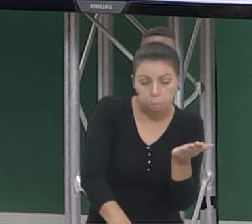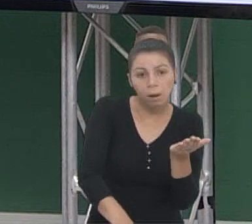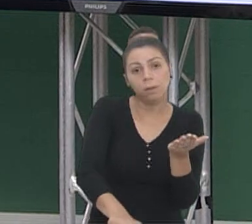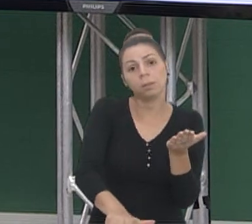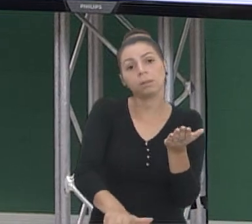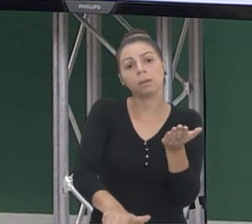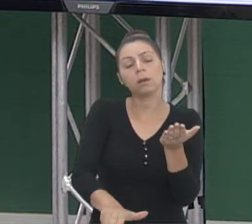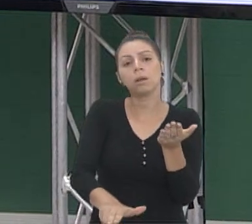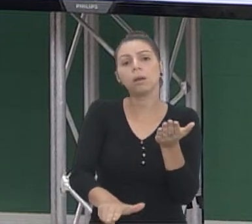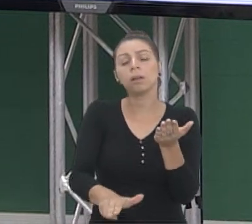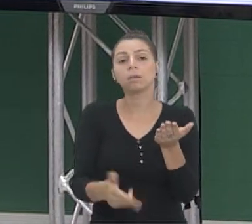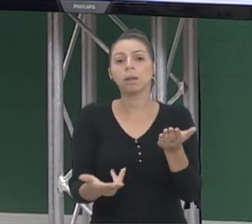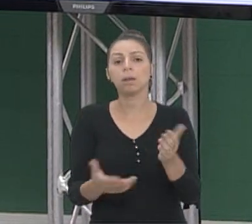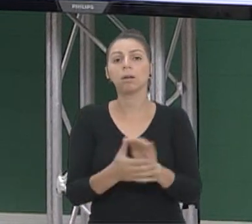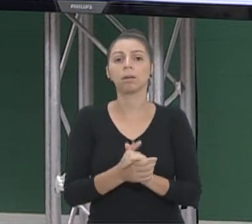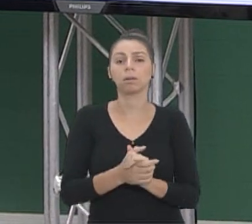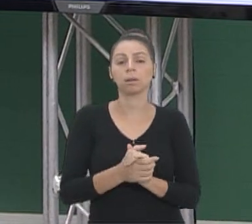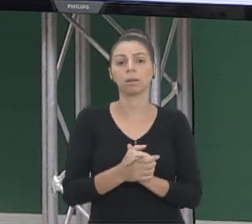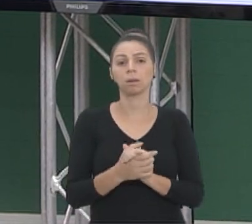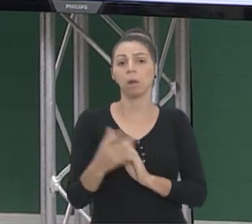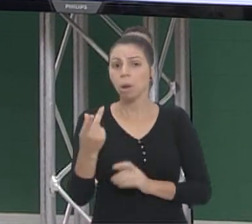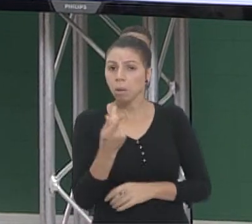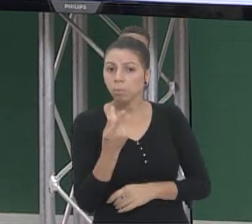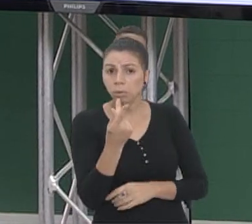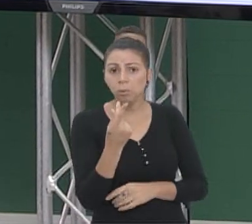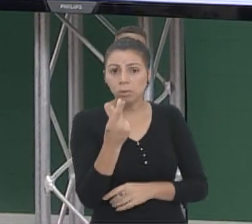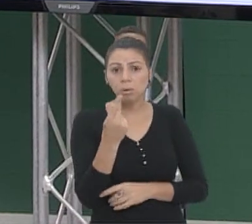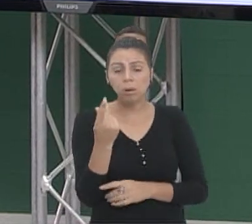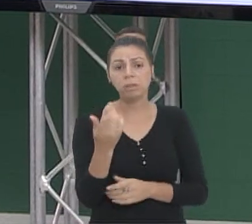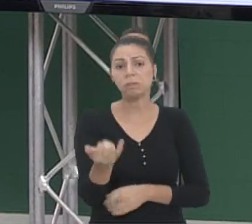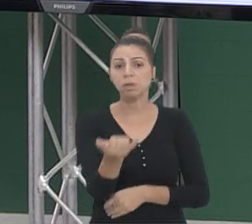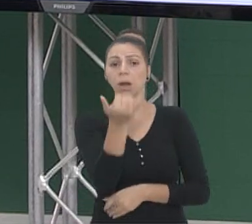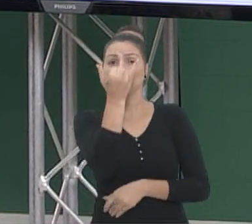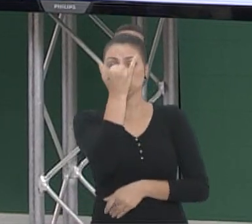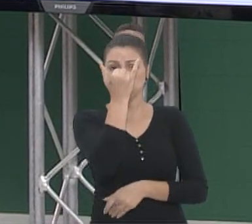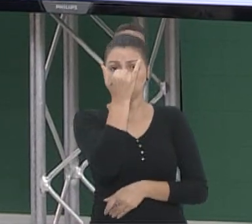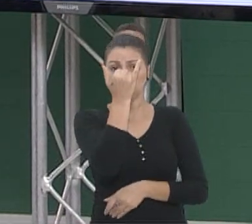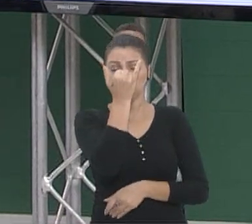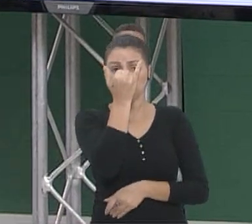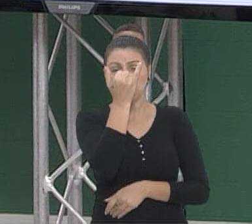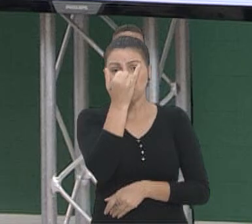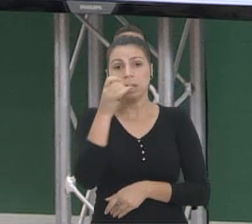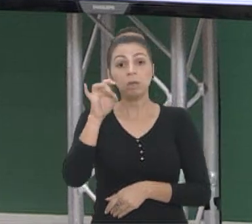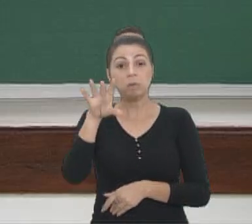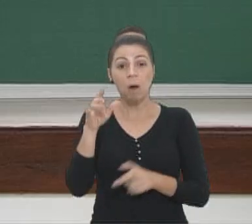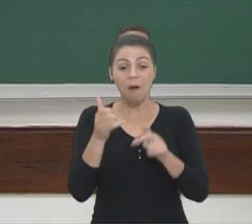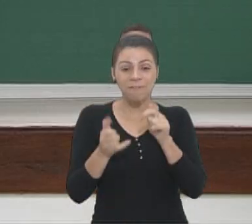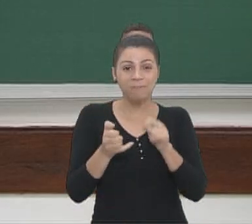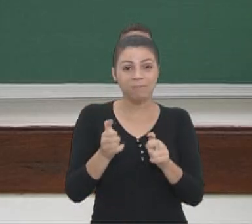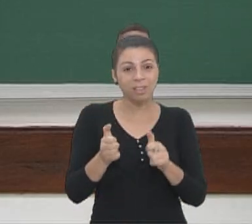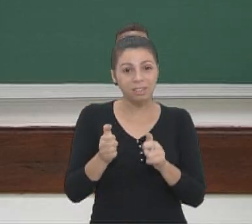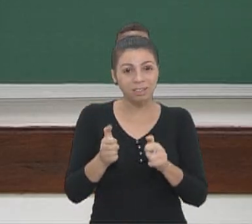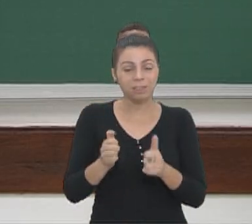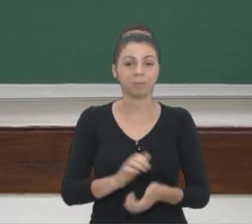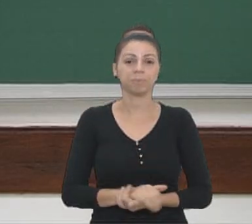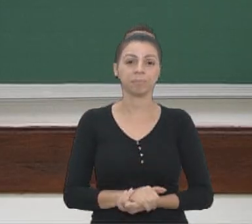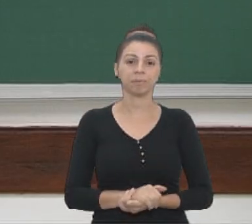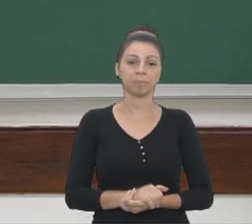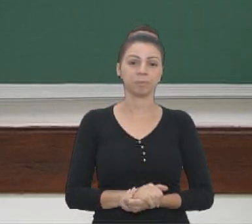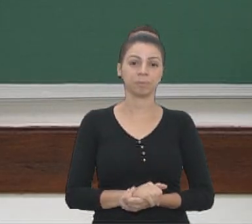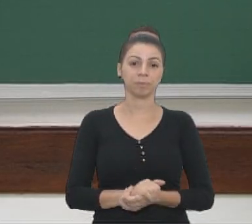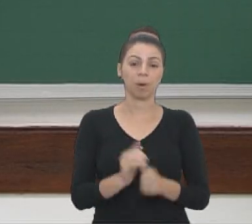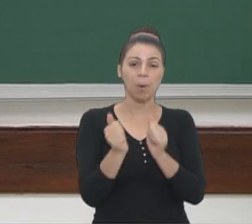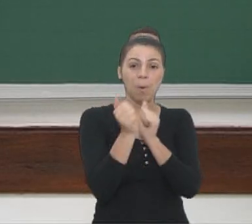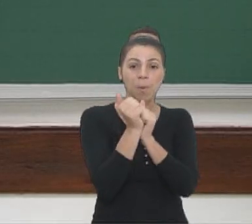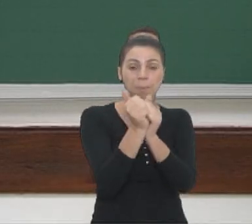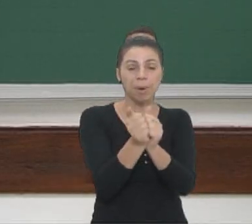chegar à conclusão que a gente não é tão desastrado assim. É só uma questão de física, tá certo? Vamos lá ver? Você vai acompanhar comigo